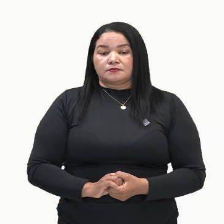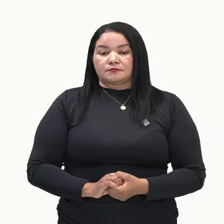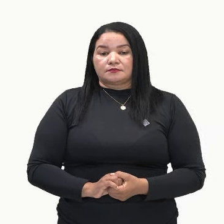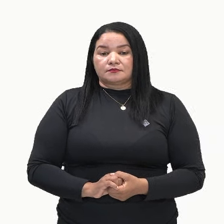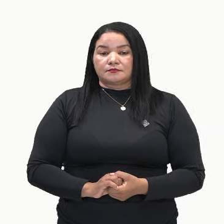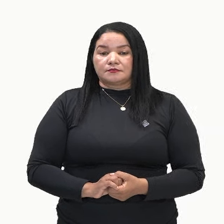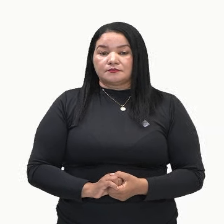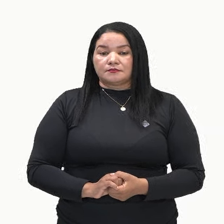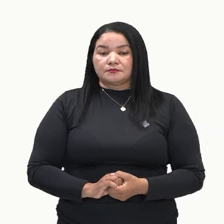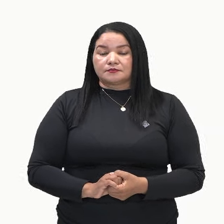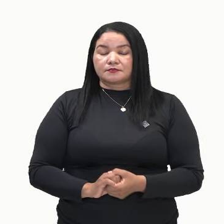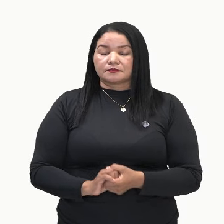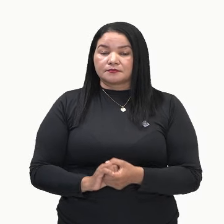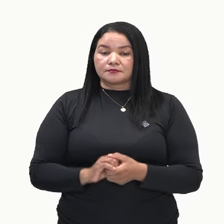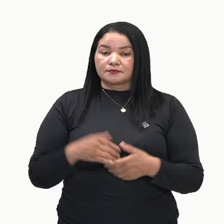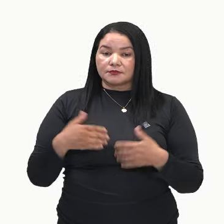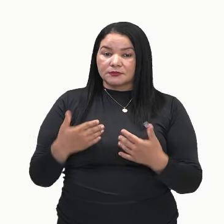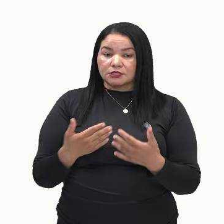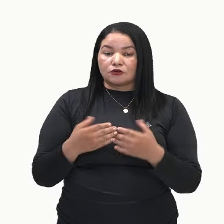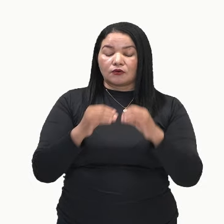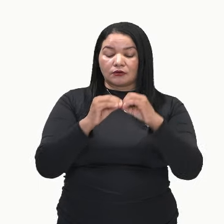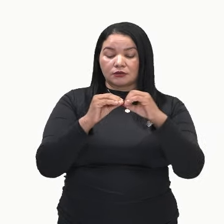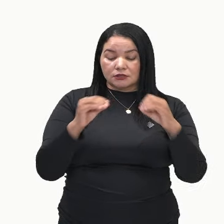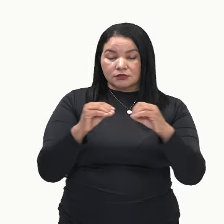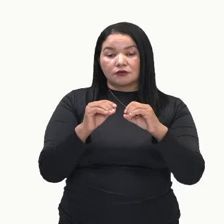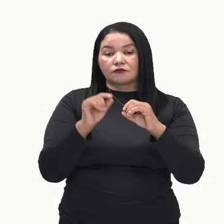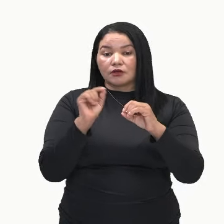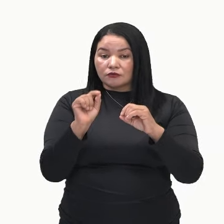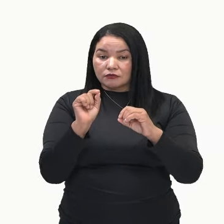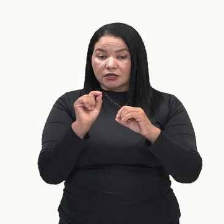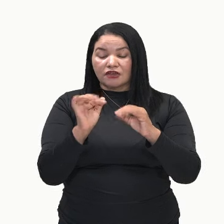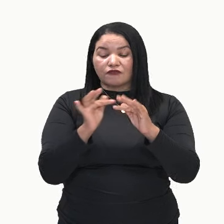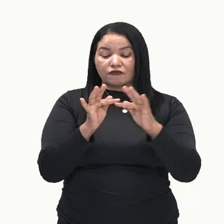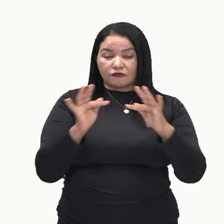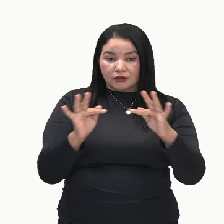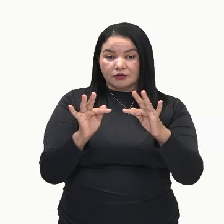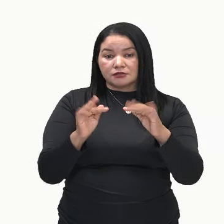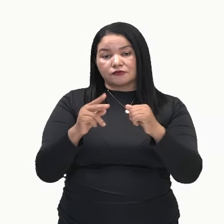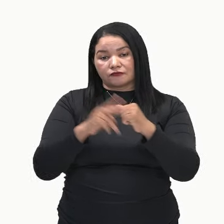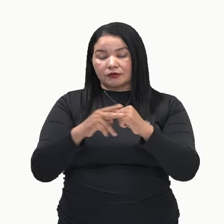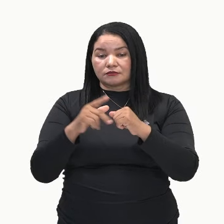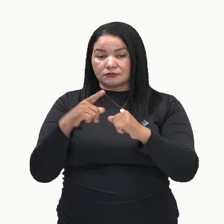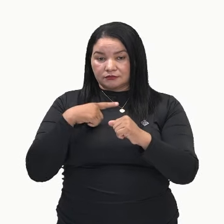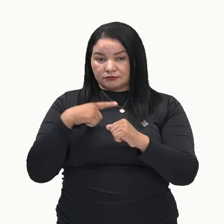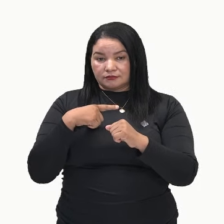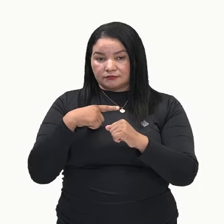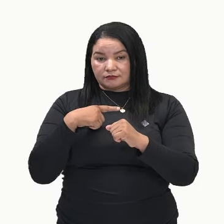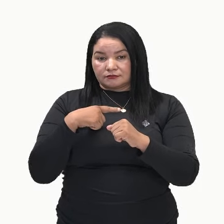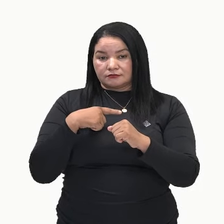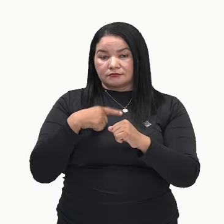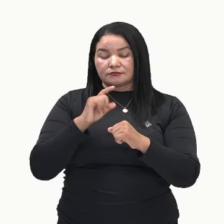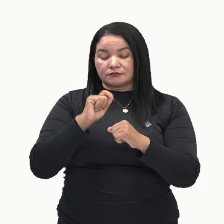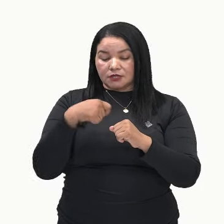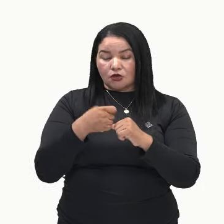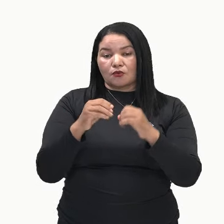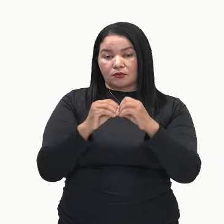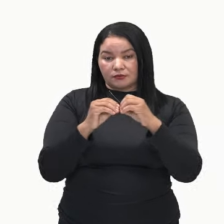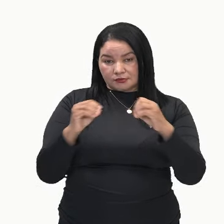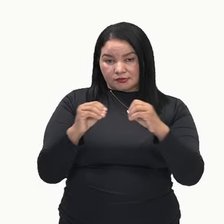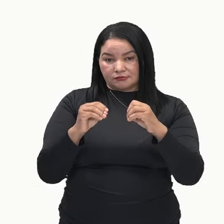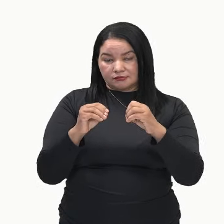Orações são frases que possuem verbo. Então, eu ouvi frase verbal, também pensei no termo oração. E